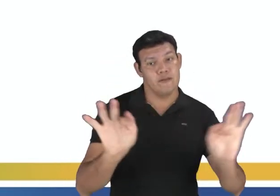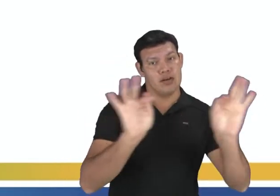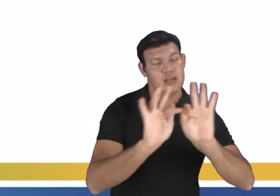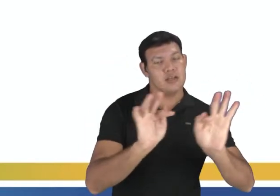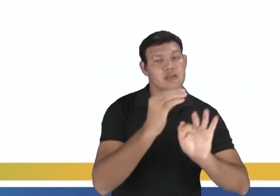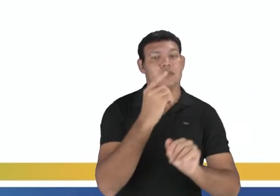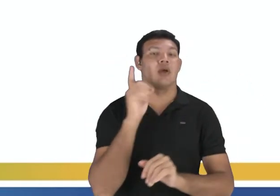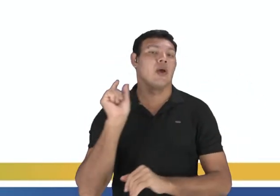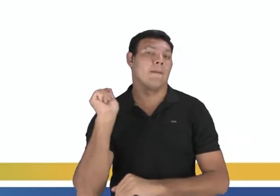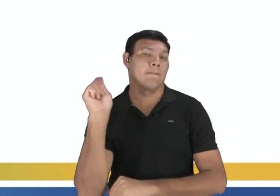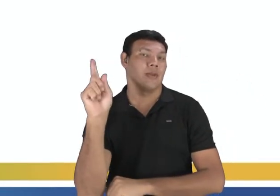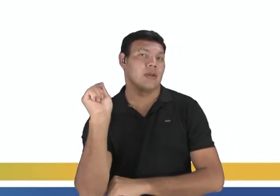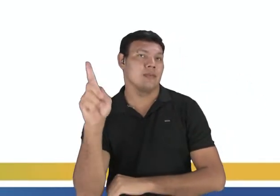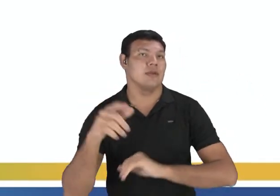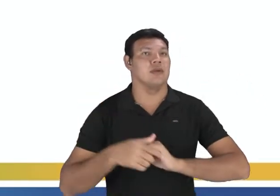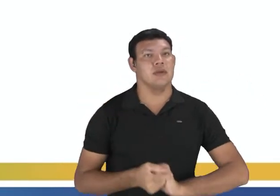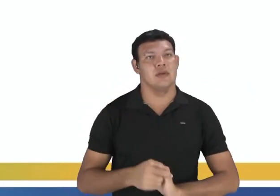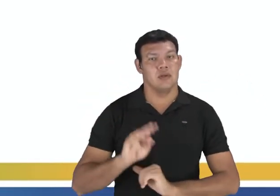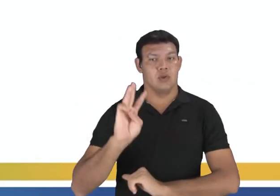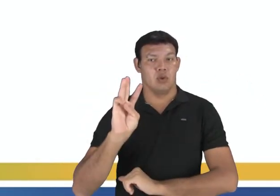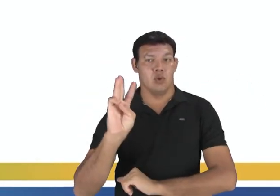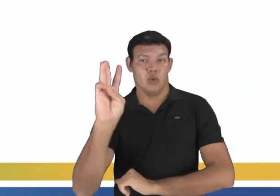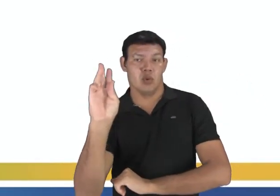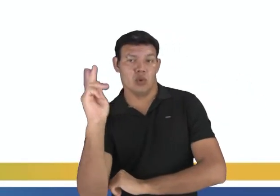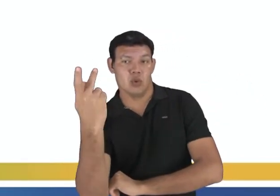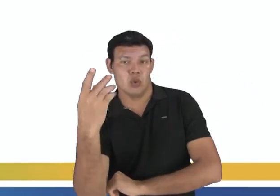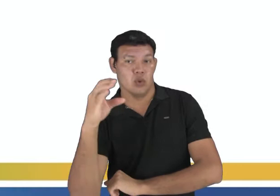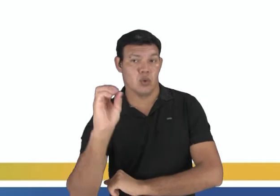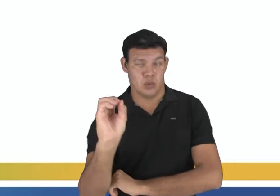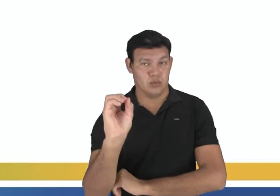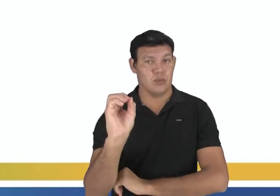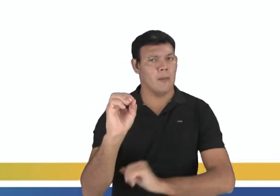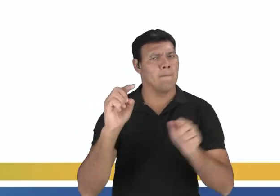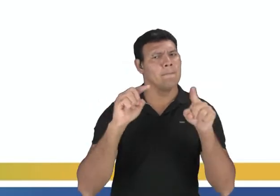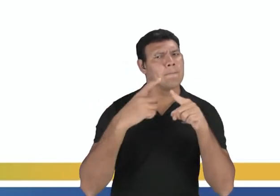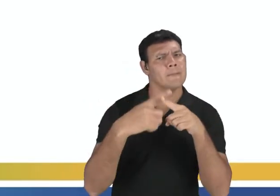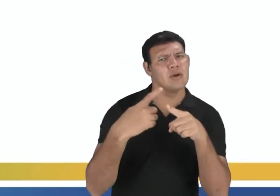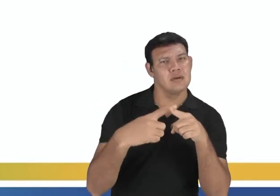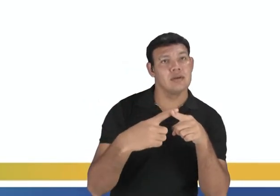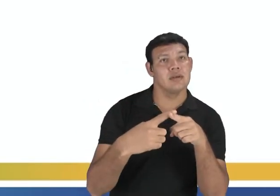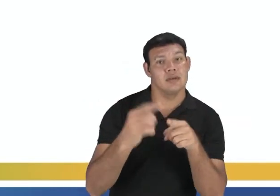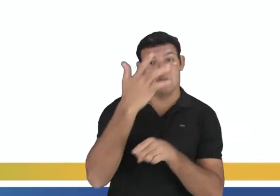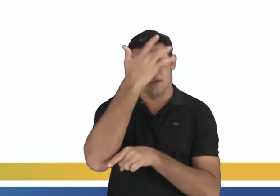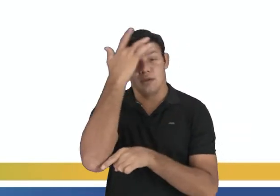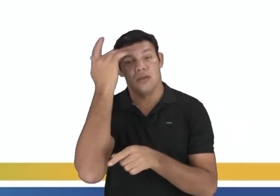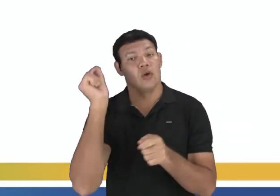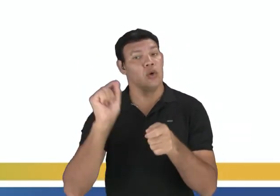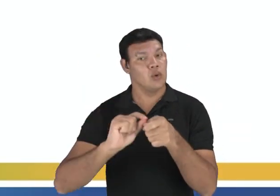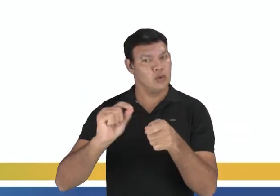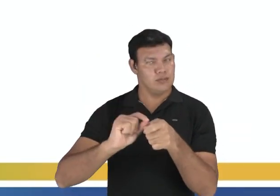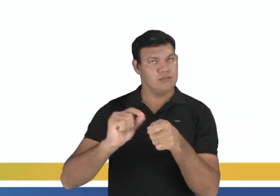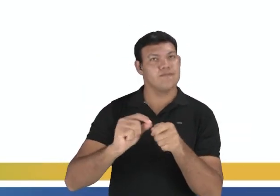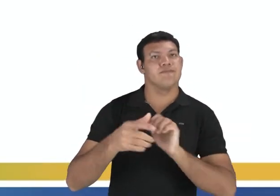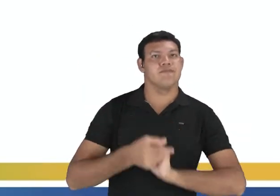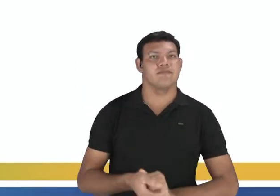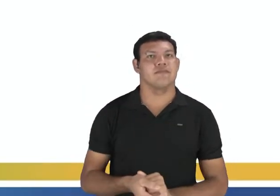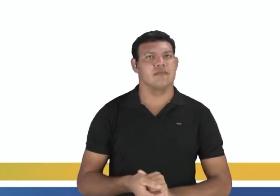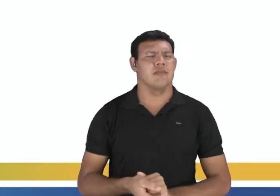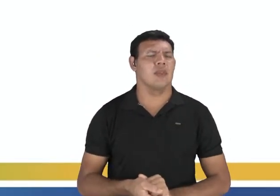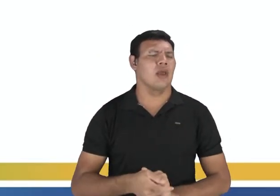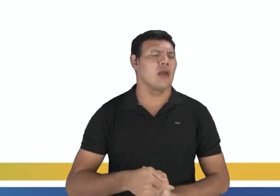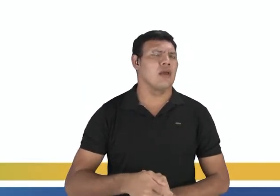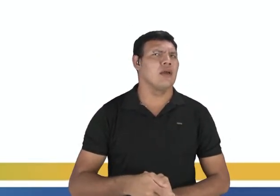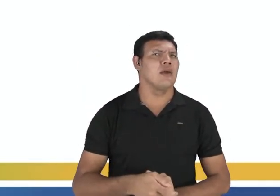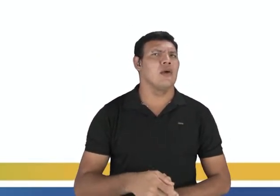azul. Estou usando whom. Por quê? Porque alguém está fazendo algo. Quem estava falando com ela?